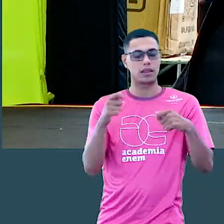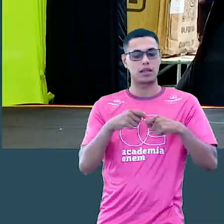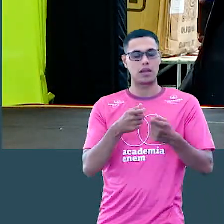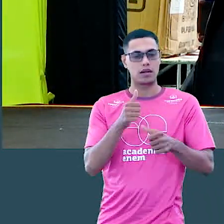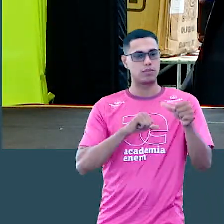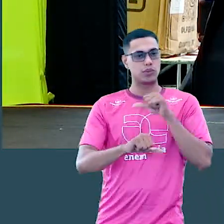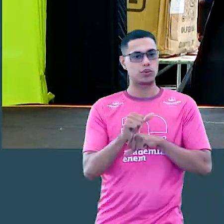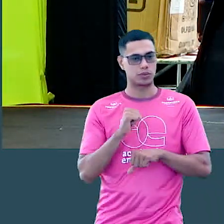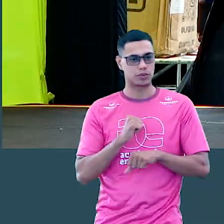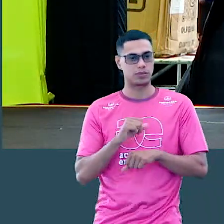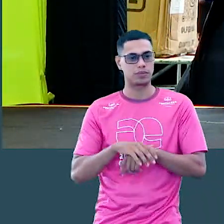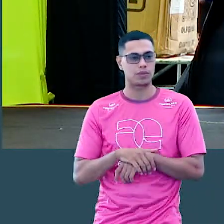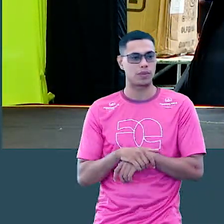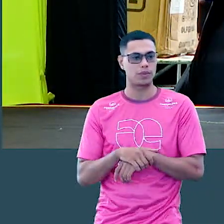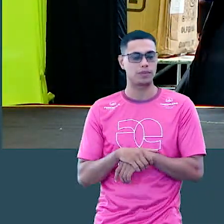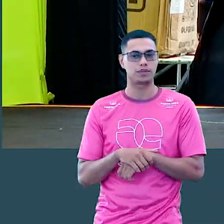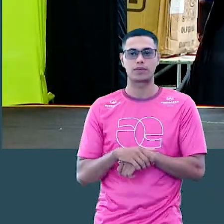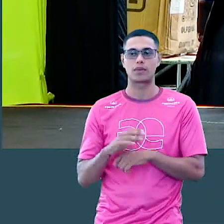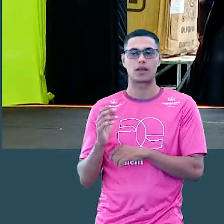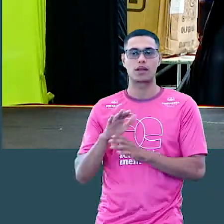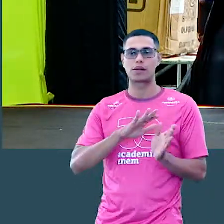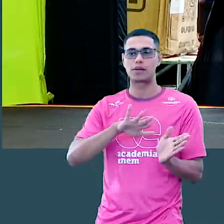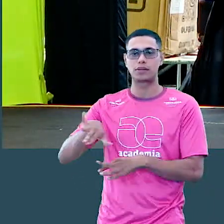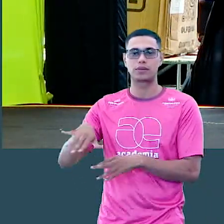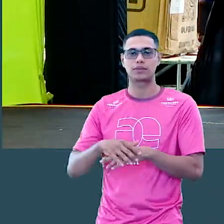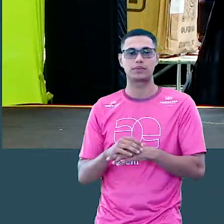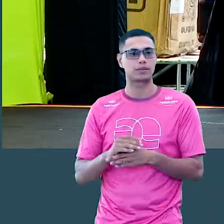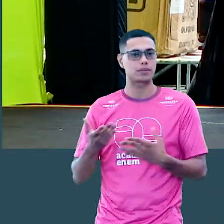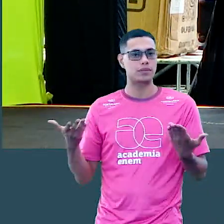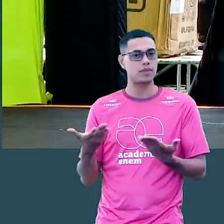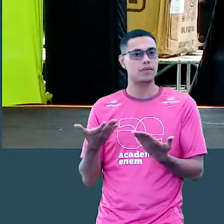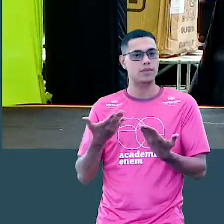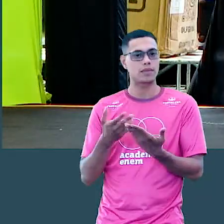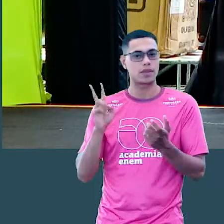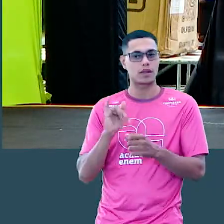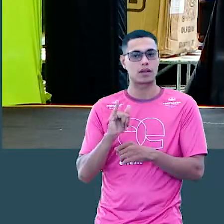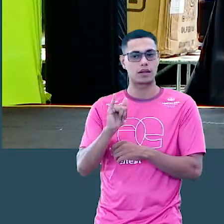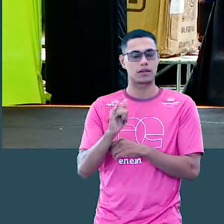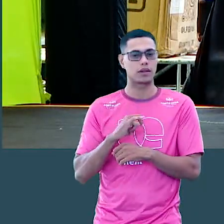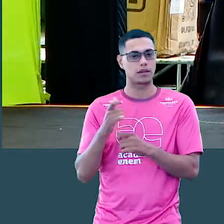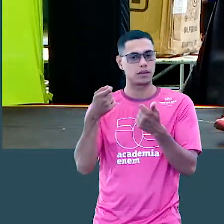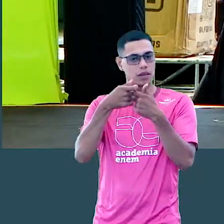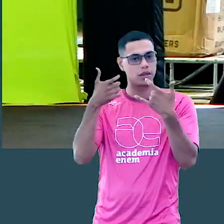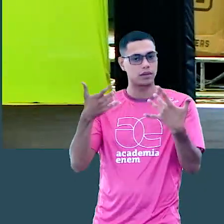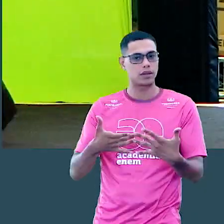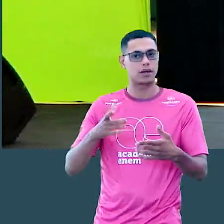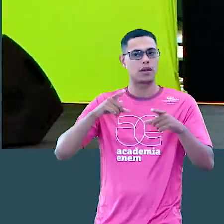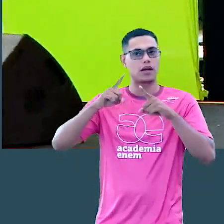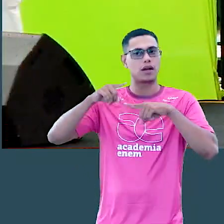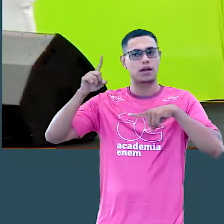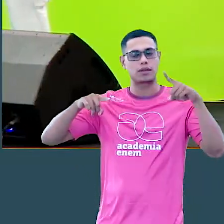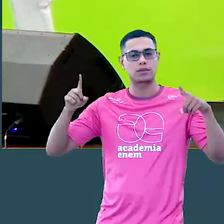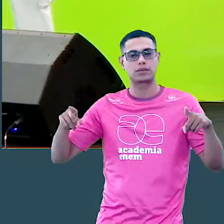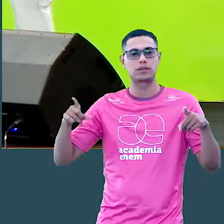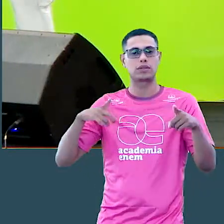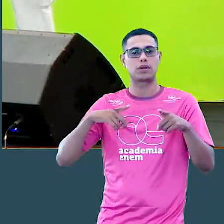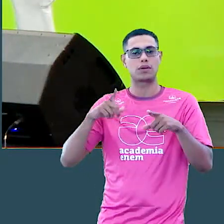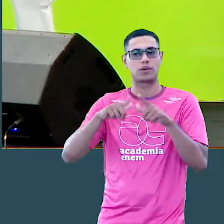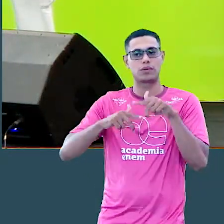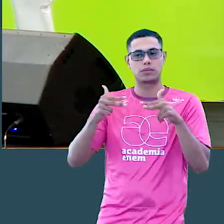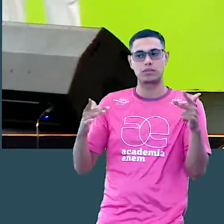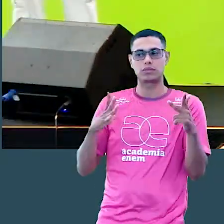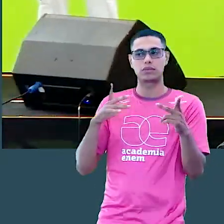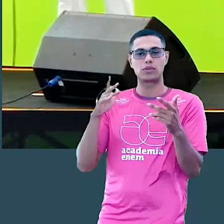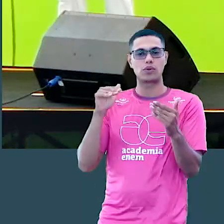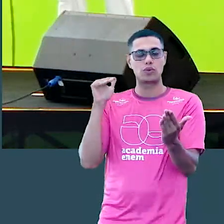a gente, tá? E vamos lá. Eu vou trazer, sem dúvida nenhuma, pontos importantes nessa reta final de